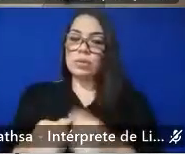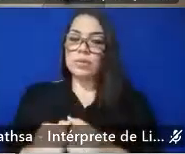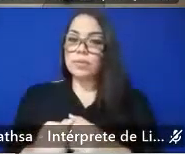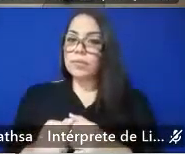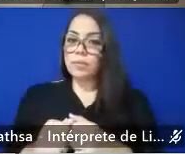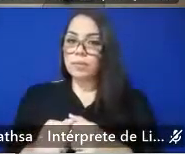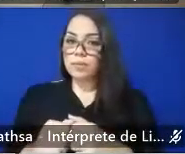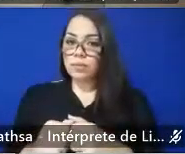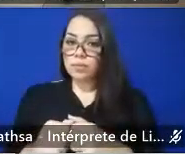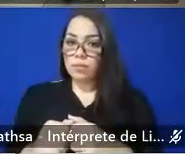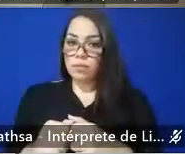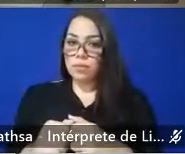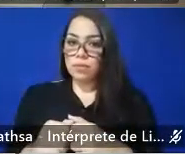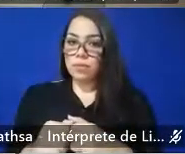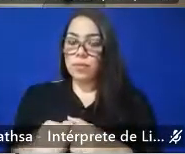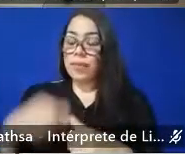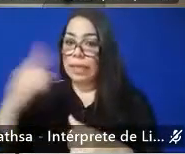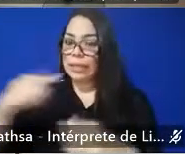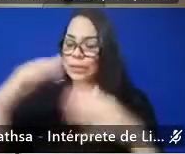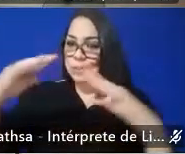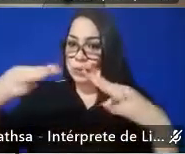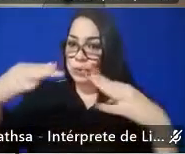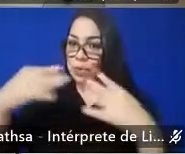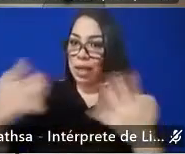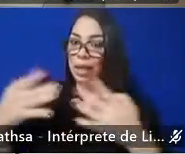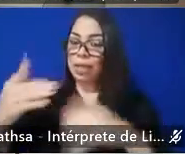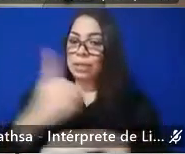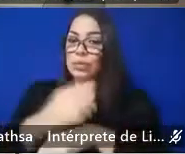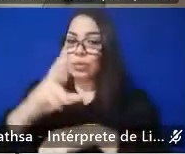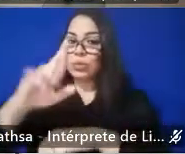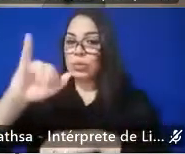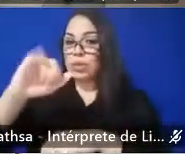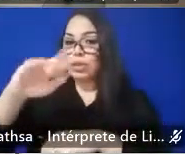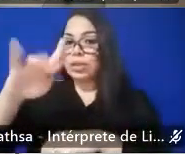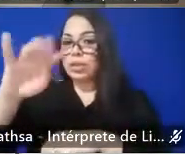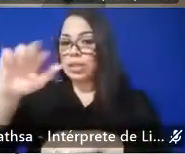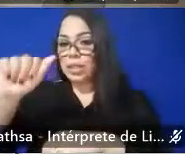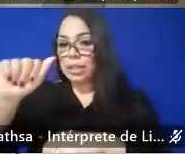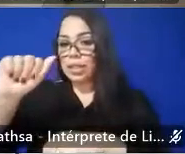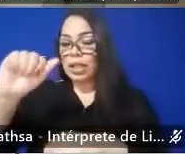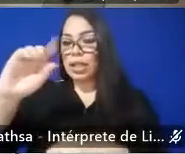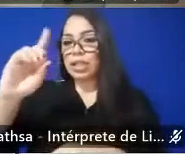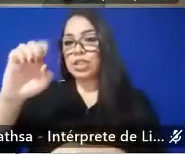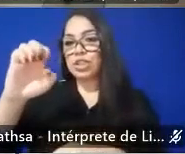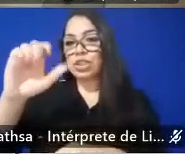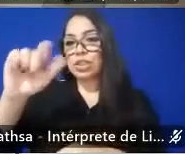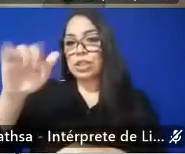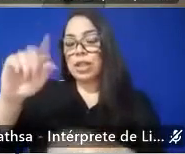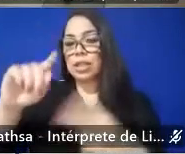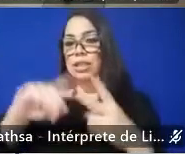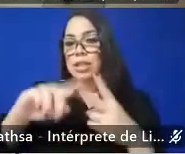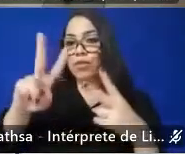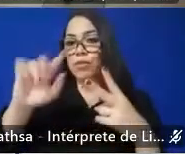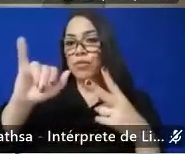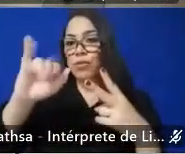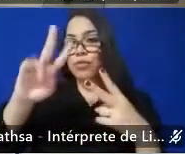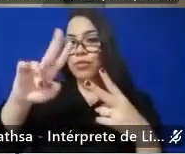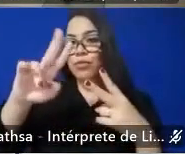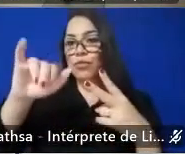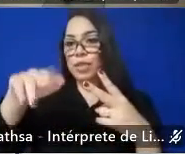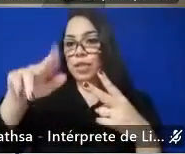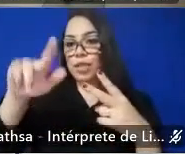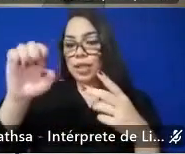o que nos assistem Dra Rita de Cássia Araújo Dra Viviane Tavares e Doutora Ana Cíntia